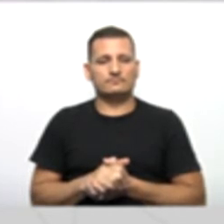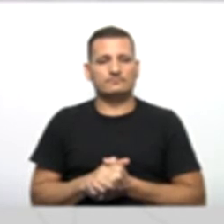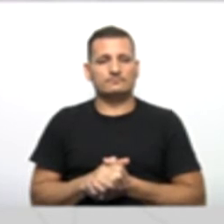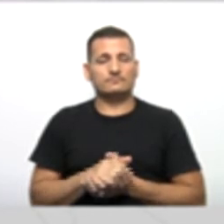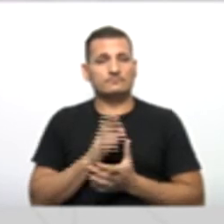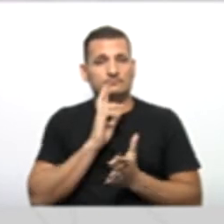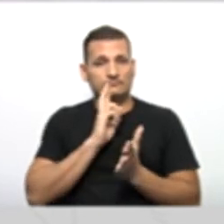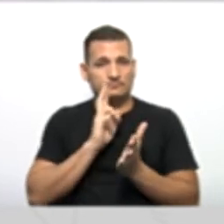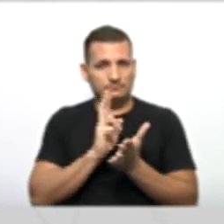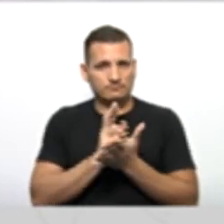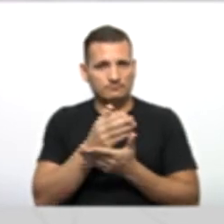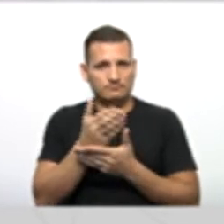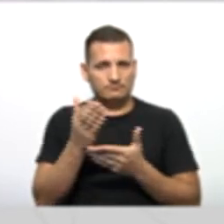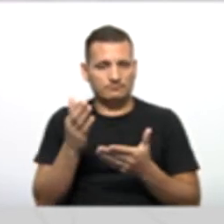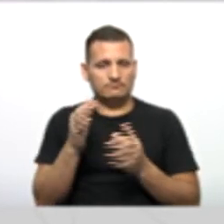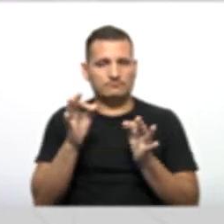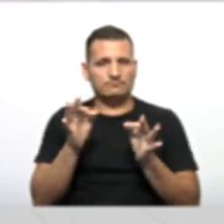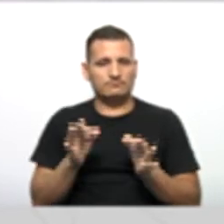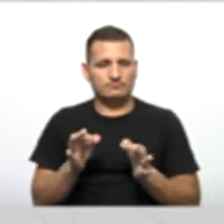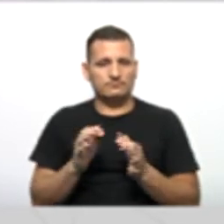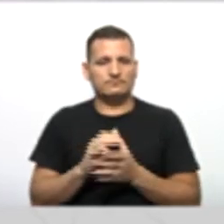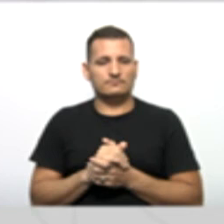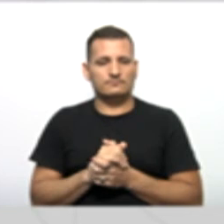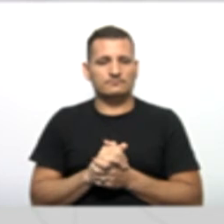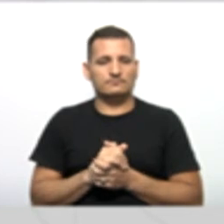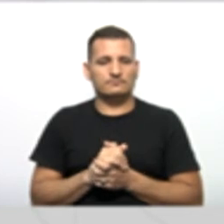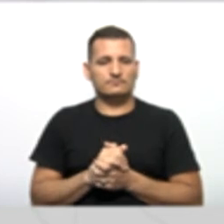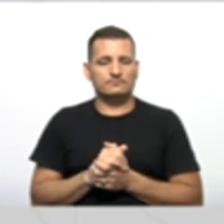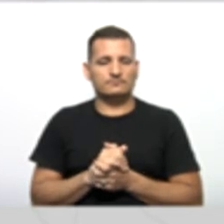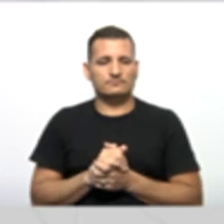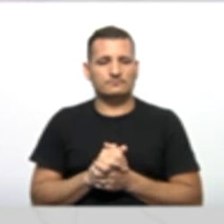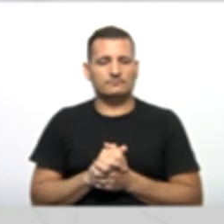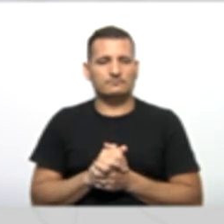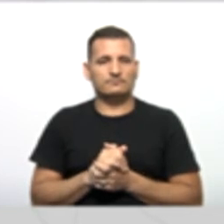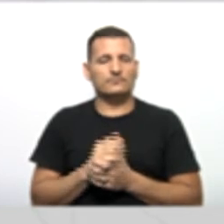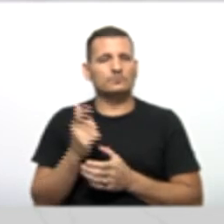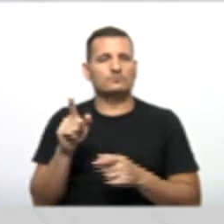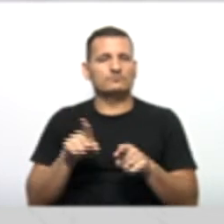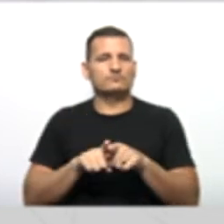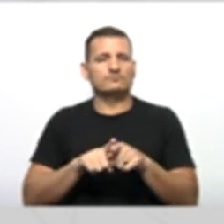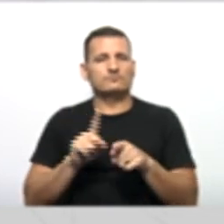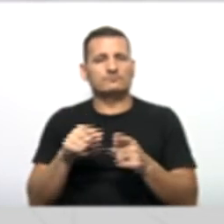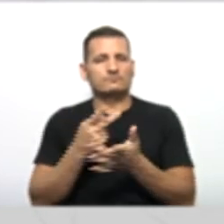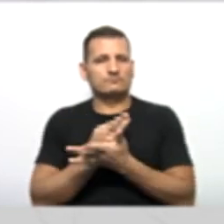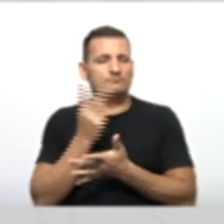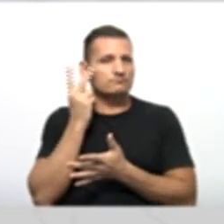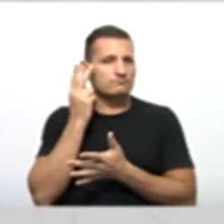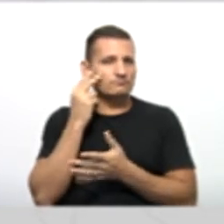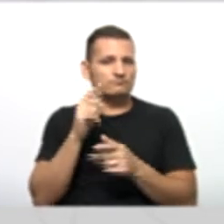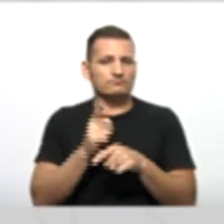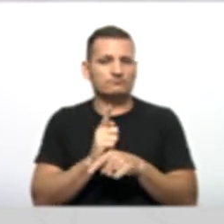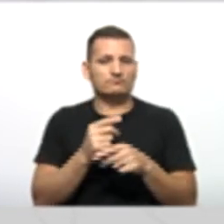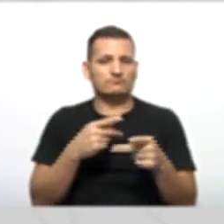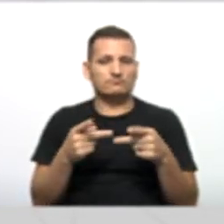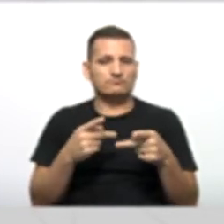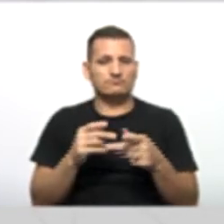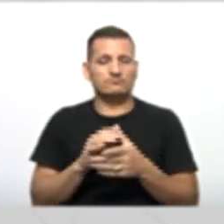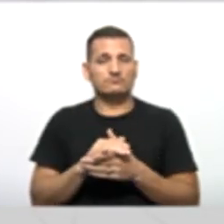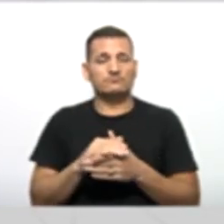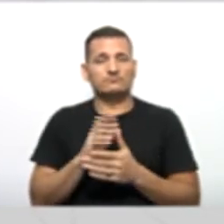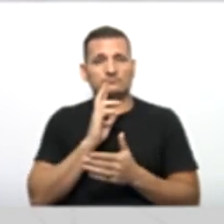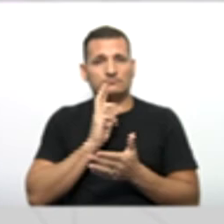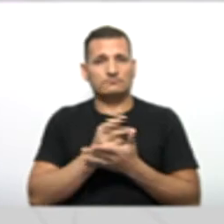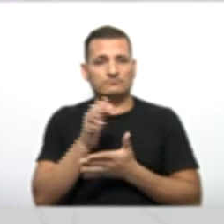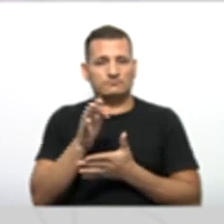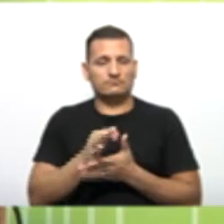resposta de vocês, tá? As outras também são erros comuns que a gente tem no gerenciamento de projetos. Por hoje, gente, a resposta certa é a letra